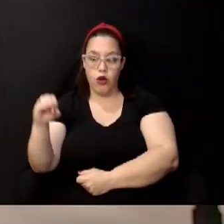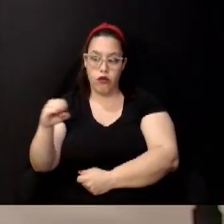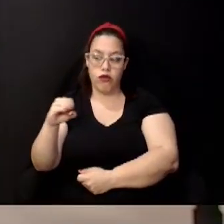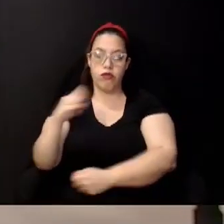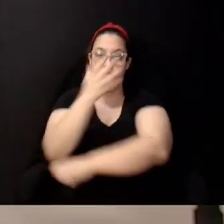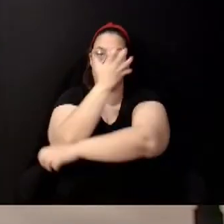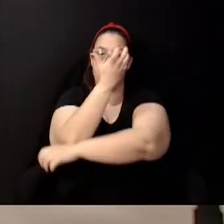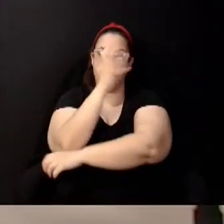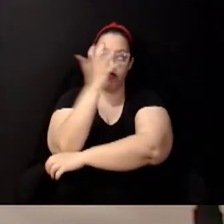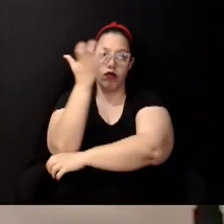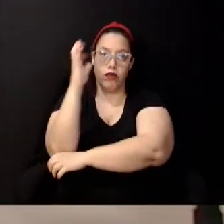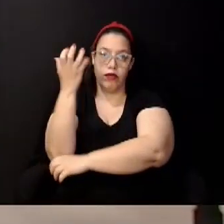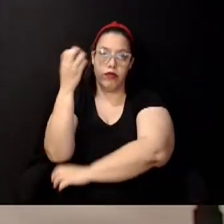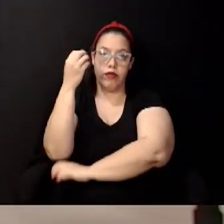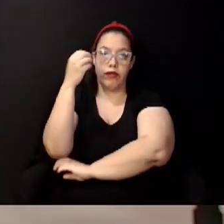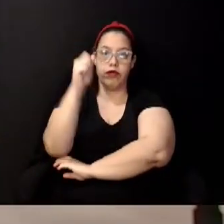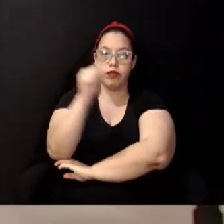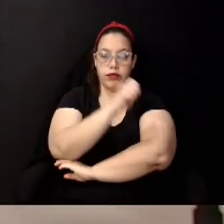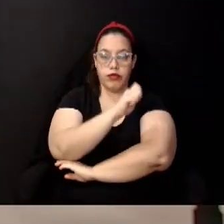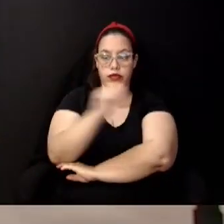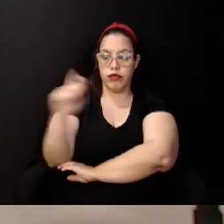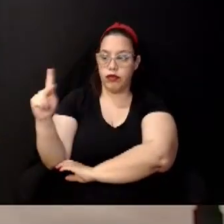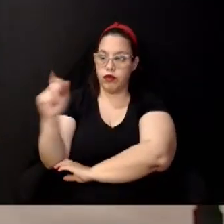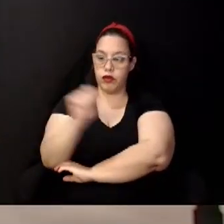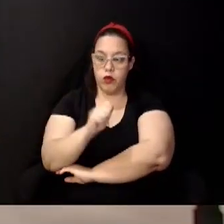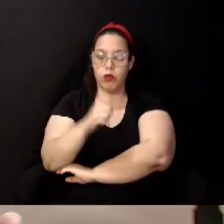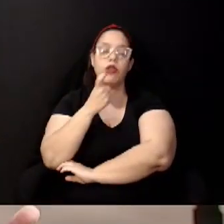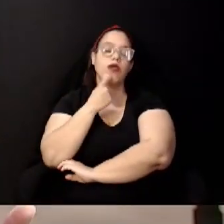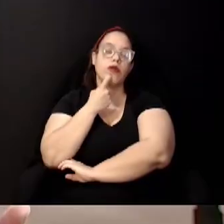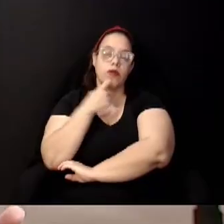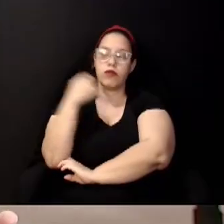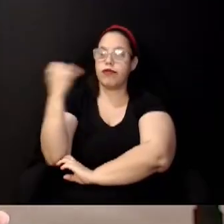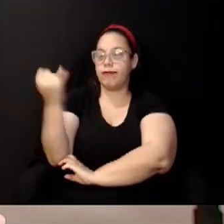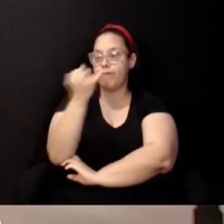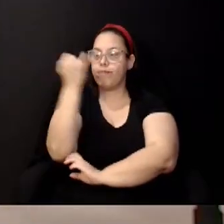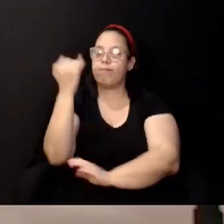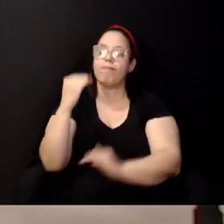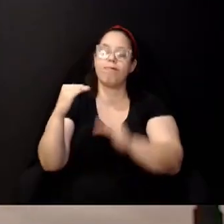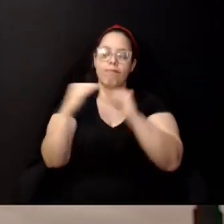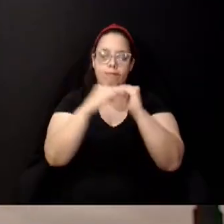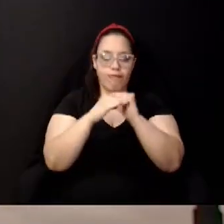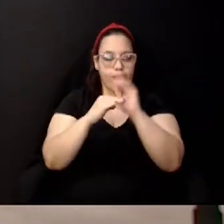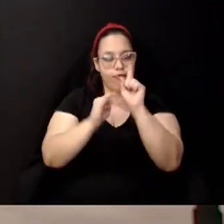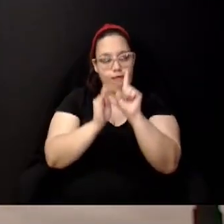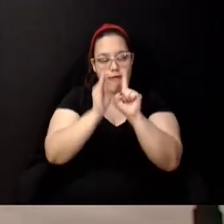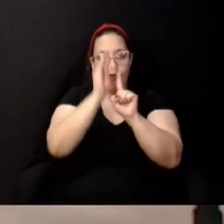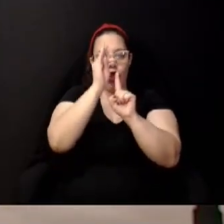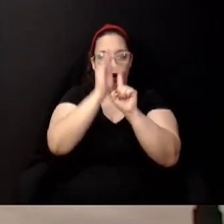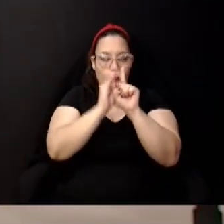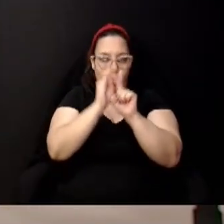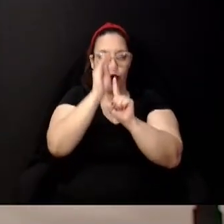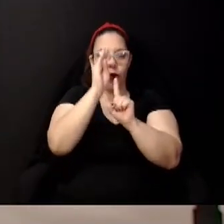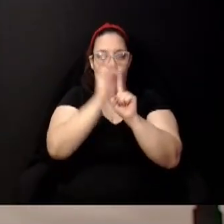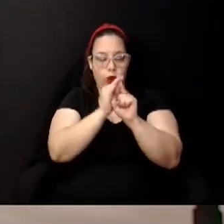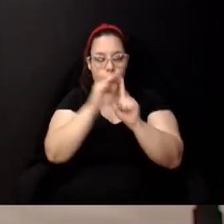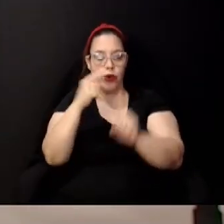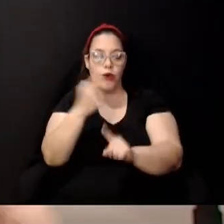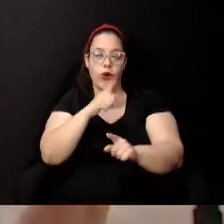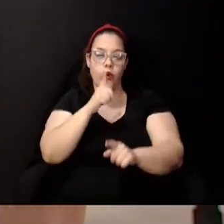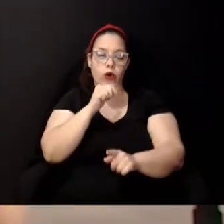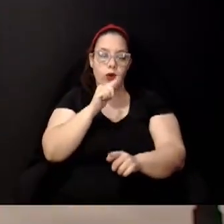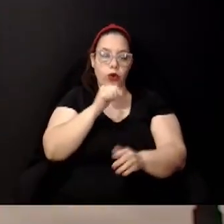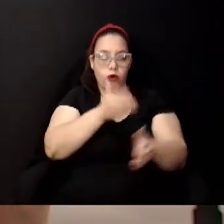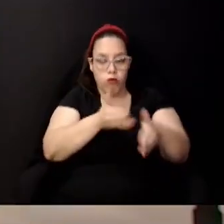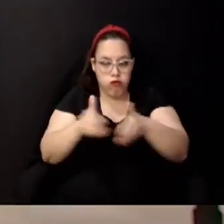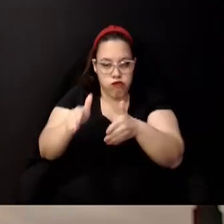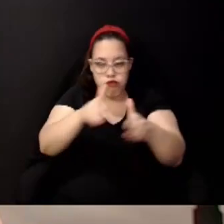APA de Campinas, que é fundamental para o equilíbrio térmico, que é fundamental para a manutenção dos nossos rios, para a segurança